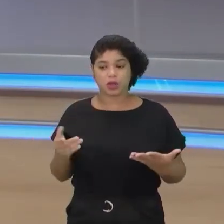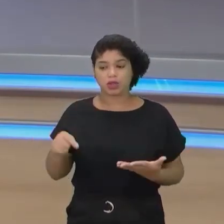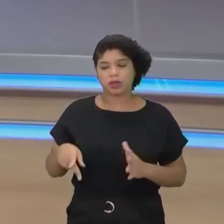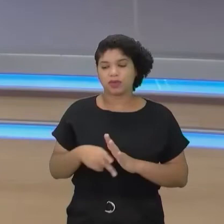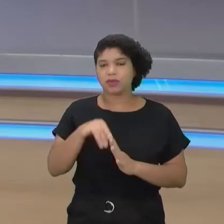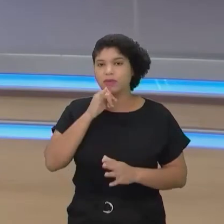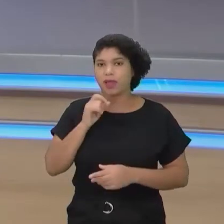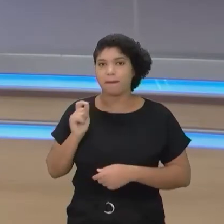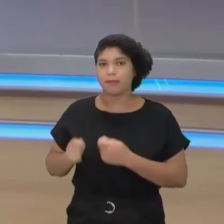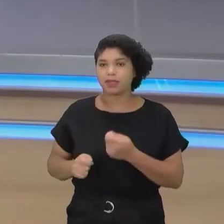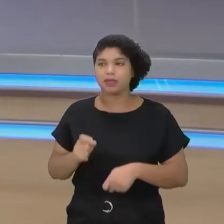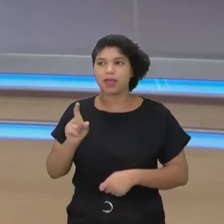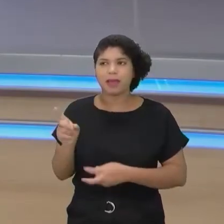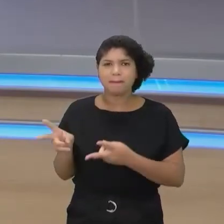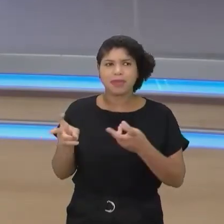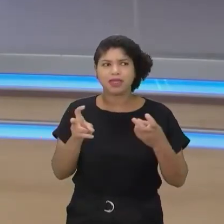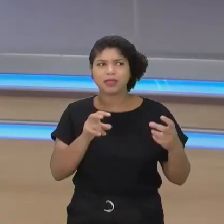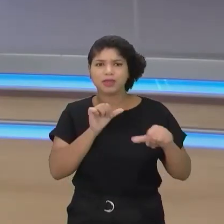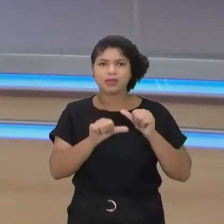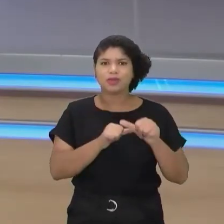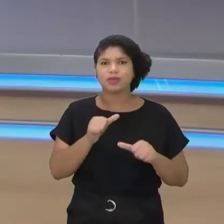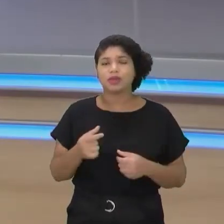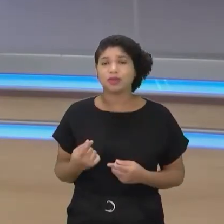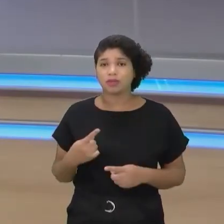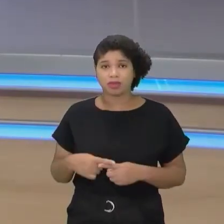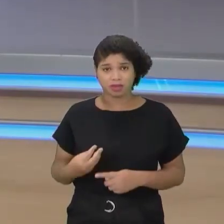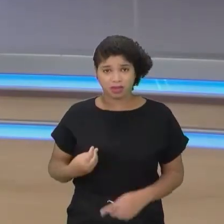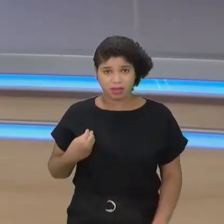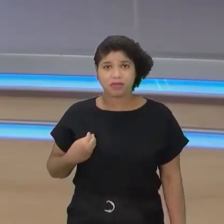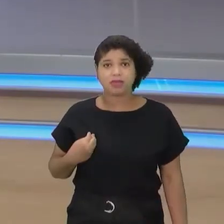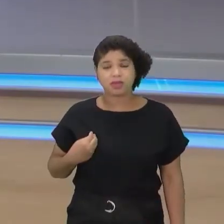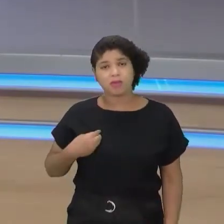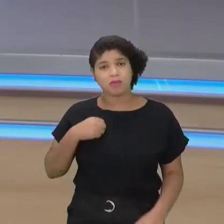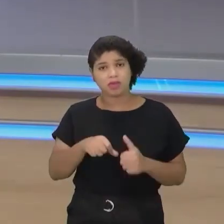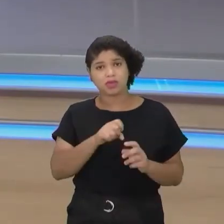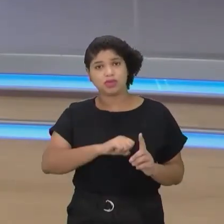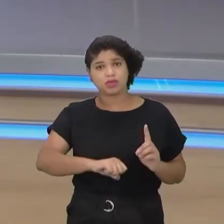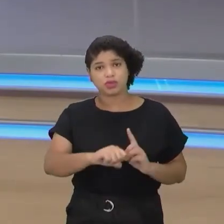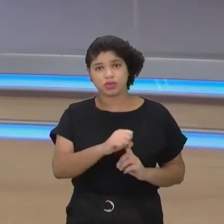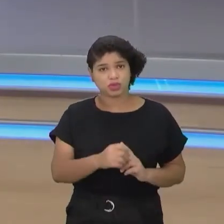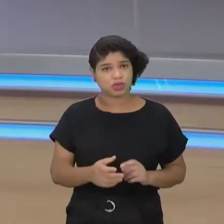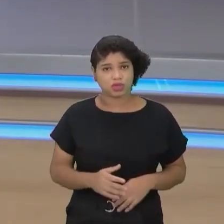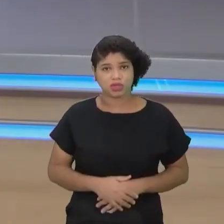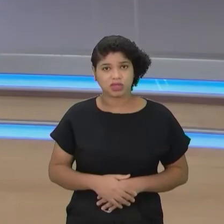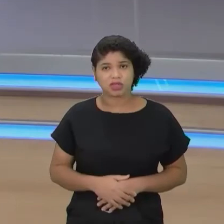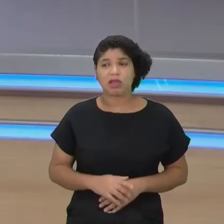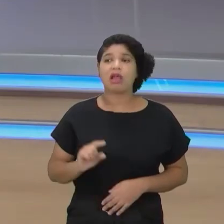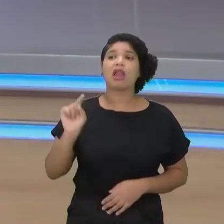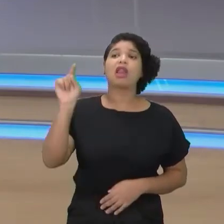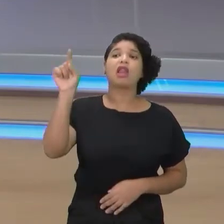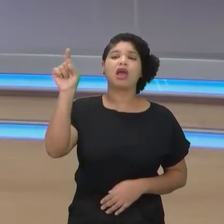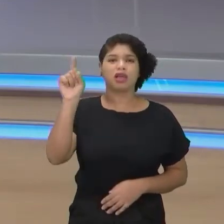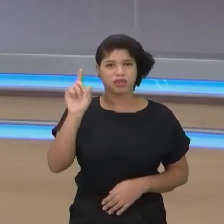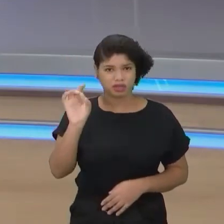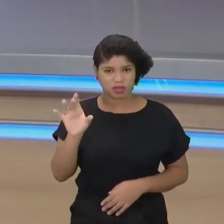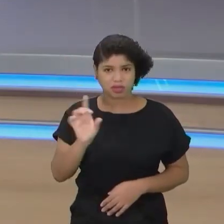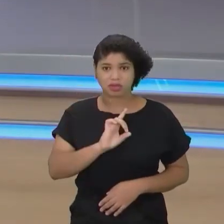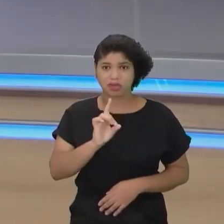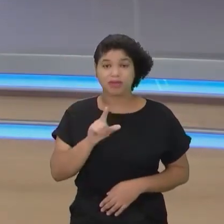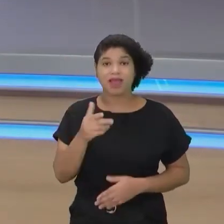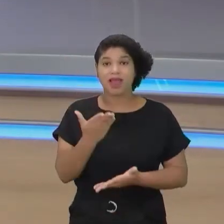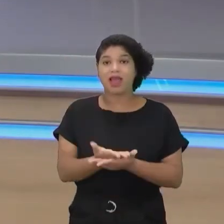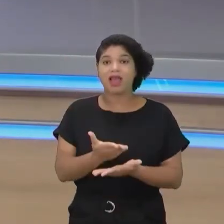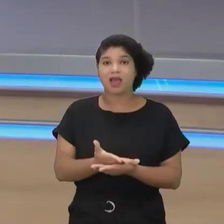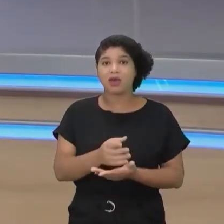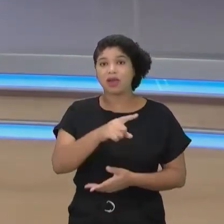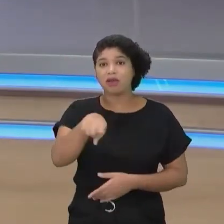está acontecendo? Porque é isso, na vida essas mudanças sociais, elas não acontecem longe da gente. Essa aula está acontecendo